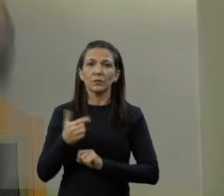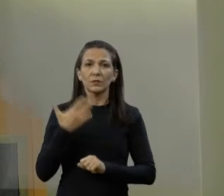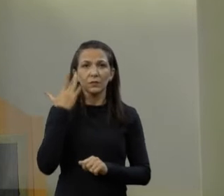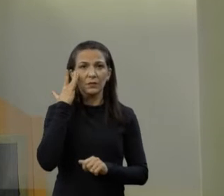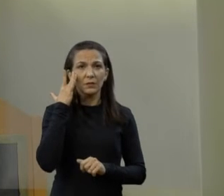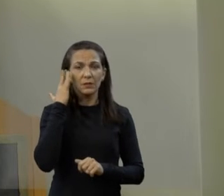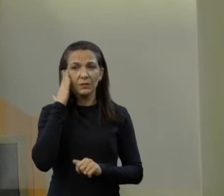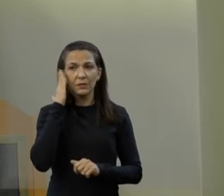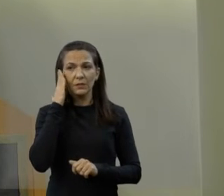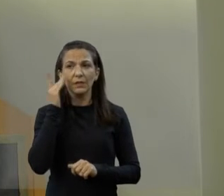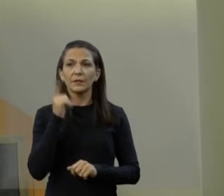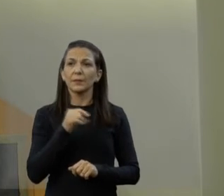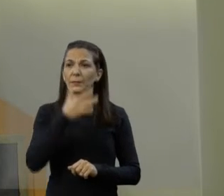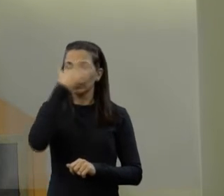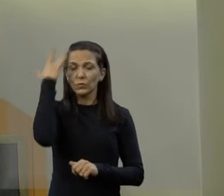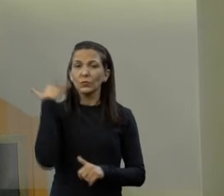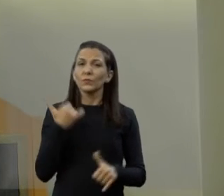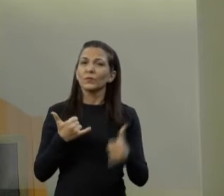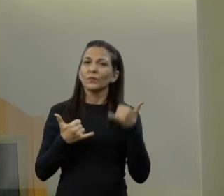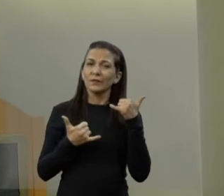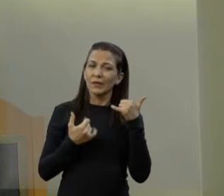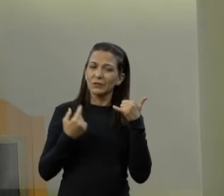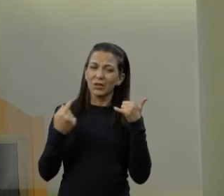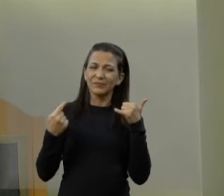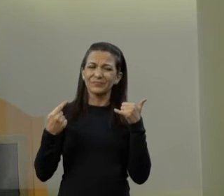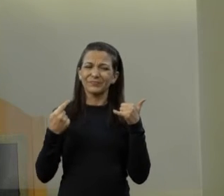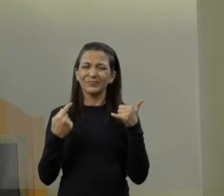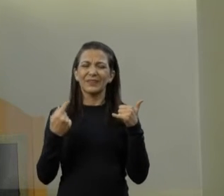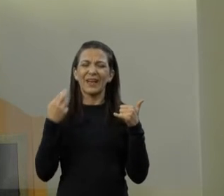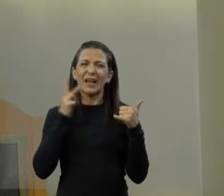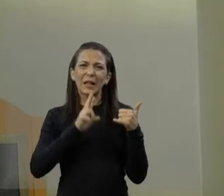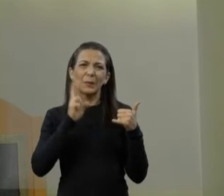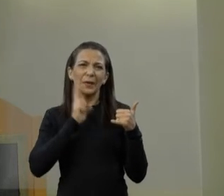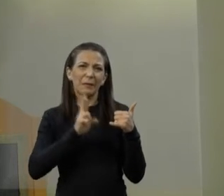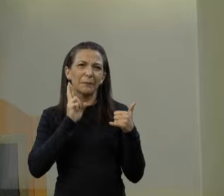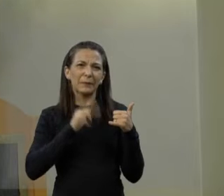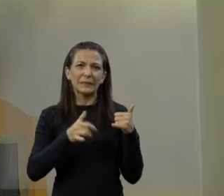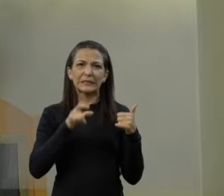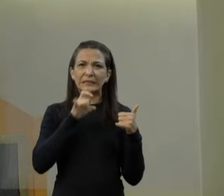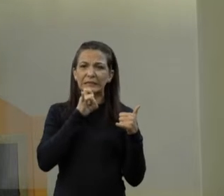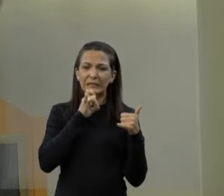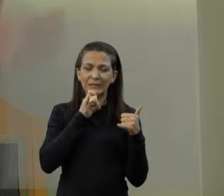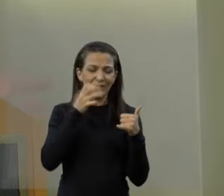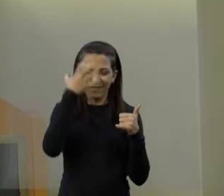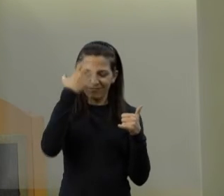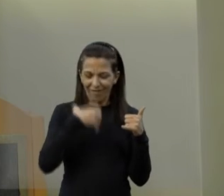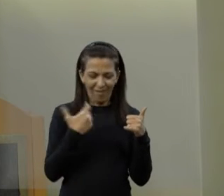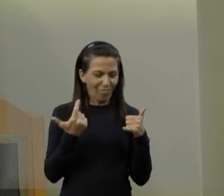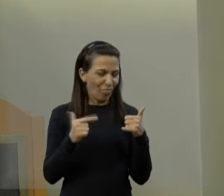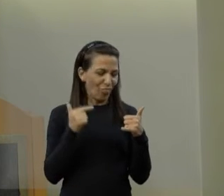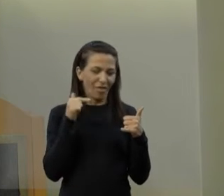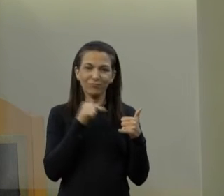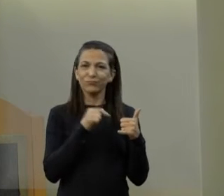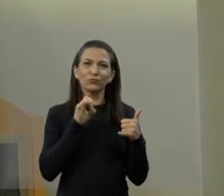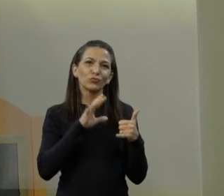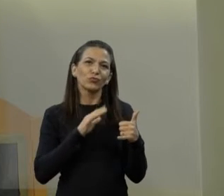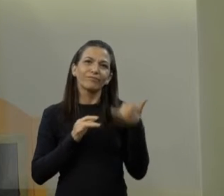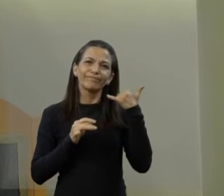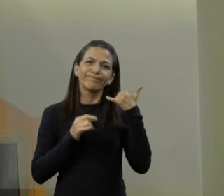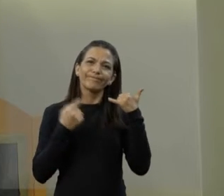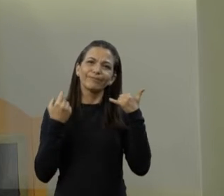que alguns ficam com o celularzinho que só quer criticar não estão enxergando isso porque não Somos cegos que não querem